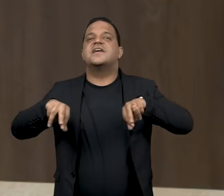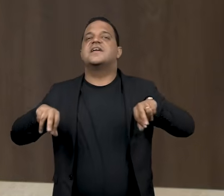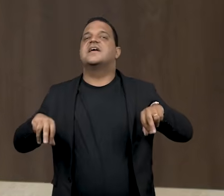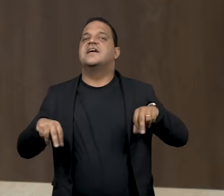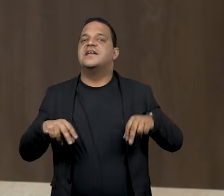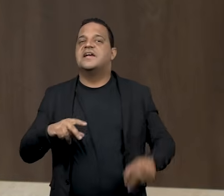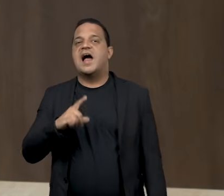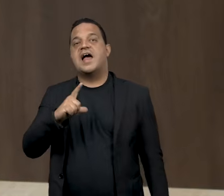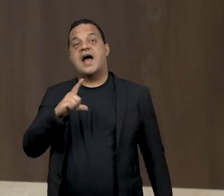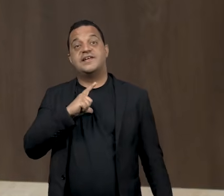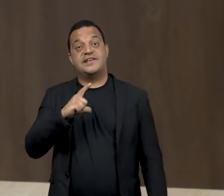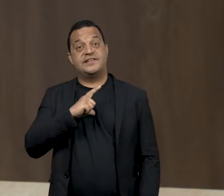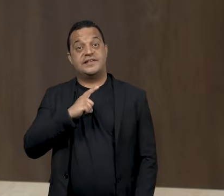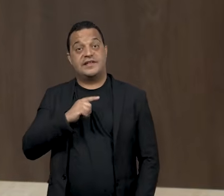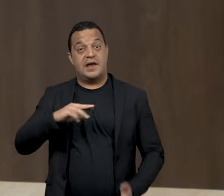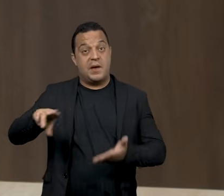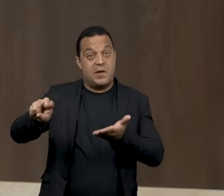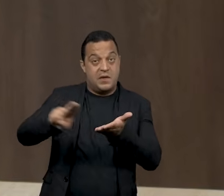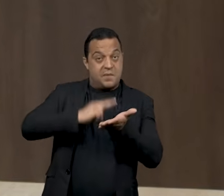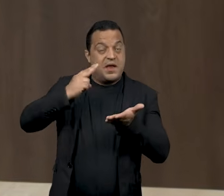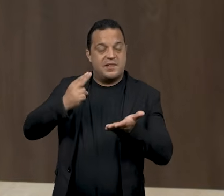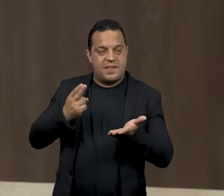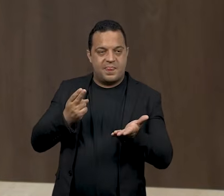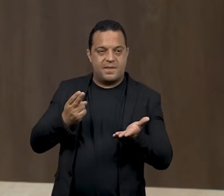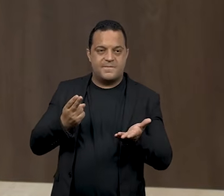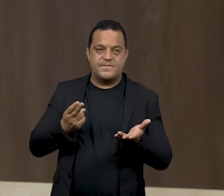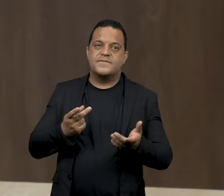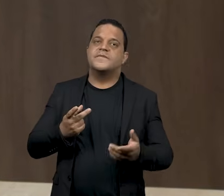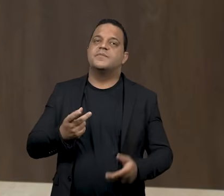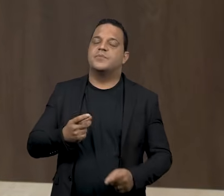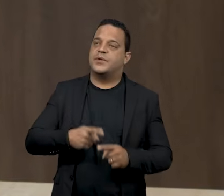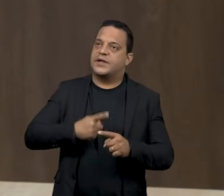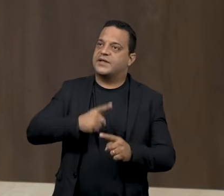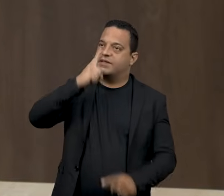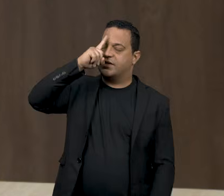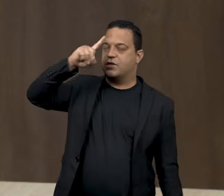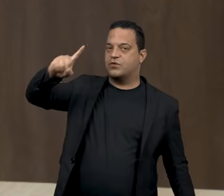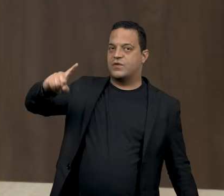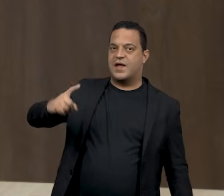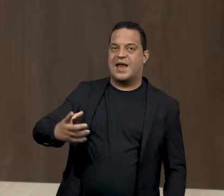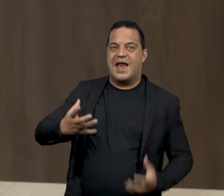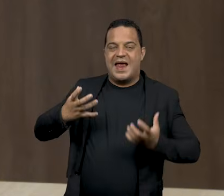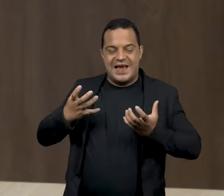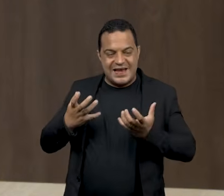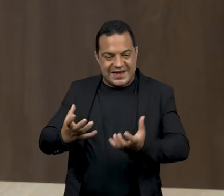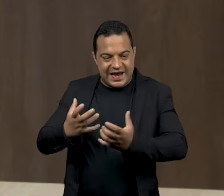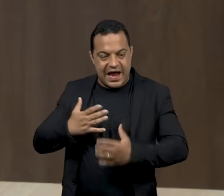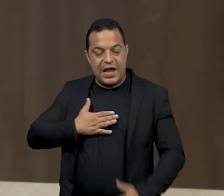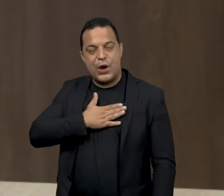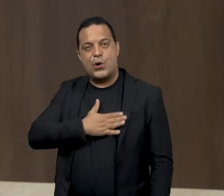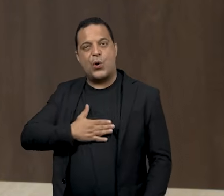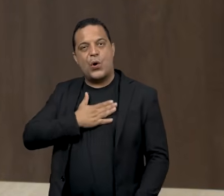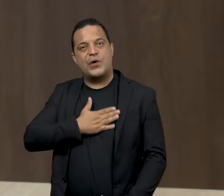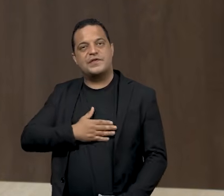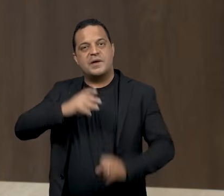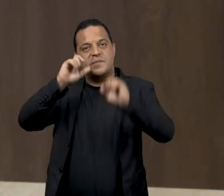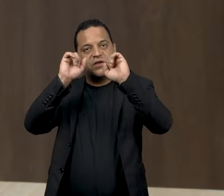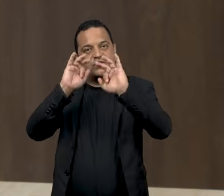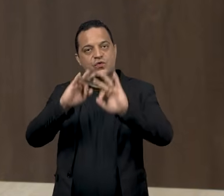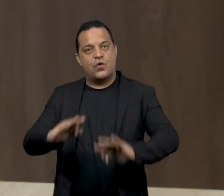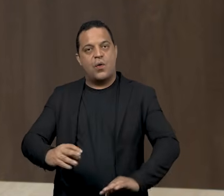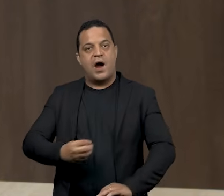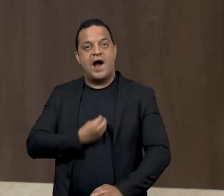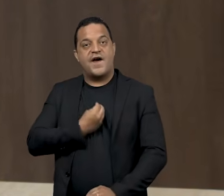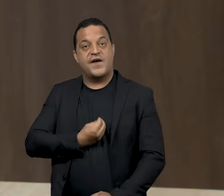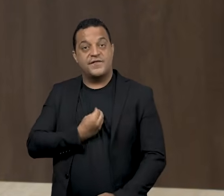muitas experiências que têm nos relatado, quantas coisas Deus tem feito e Ele tem prazer em abençoar. Deus